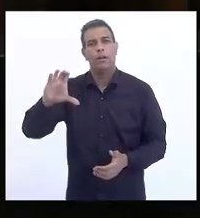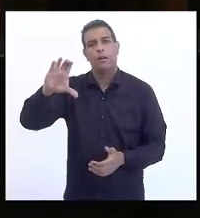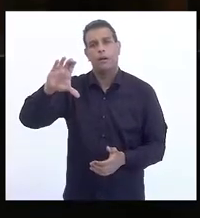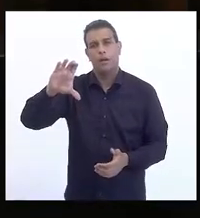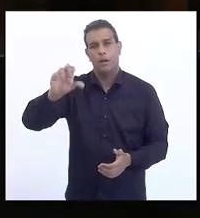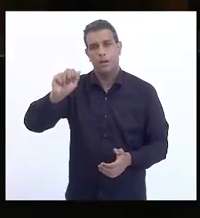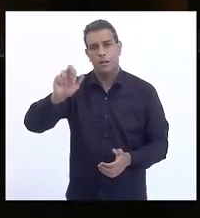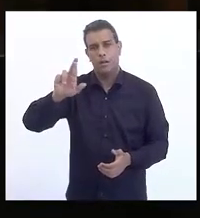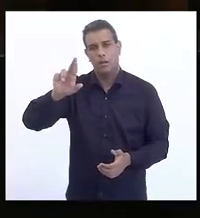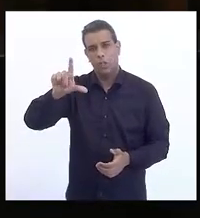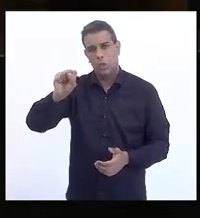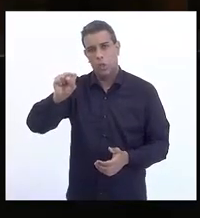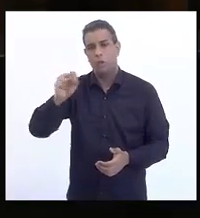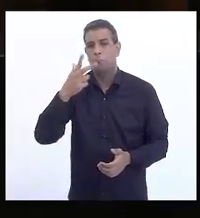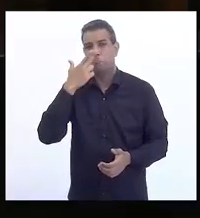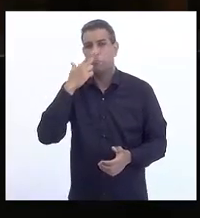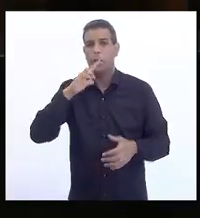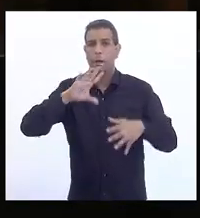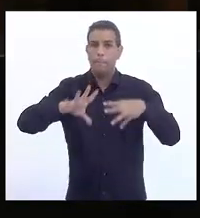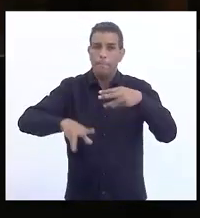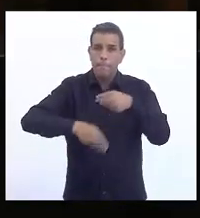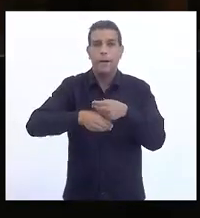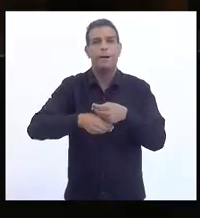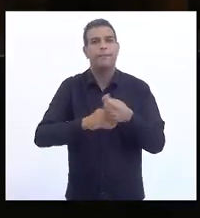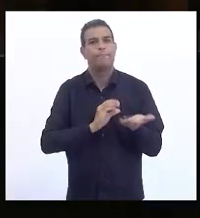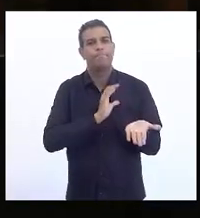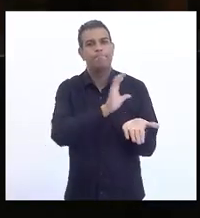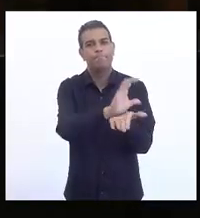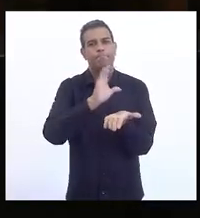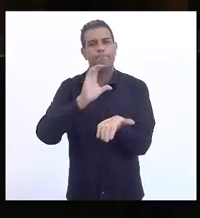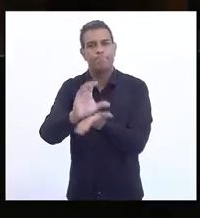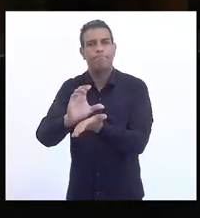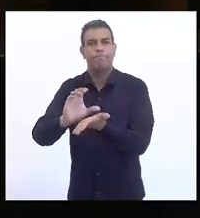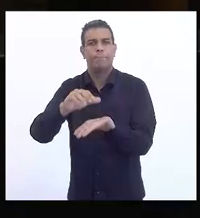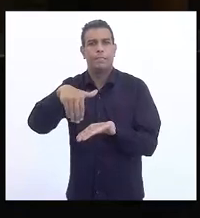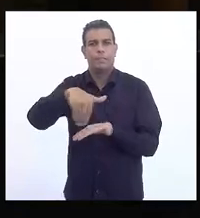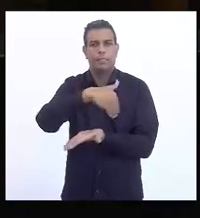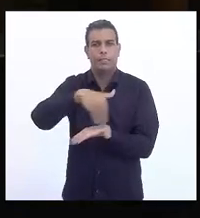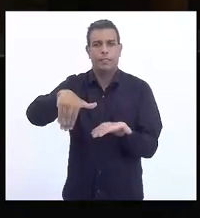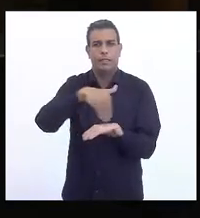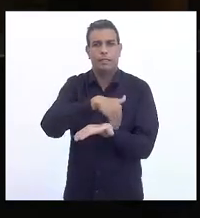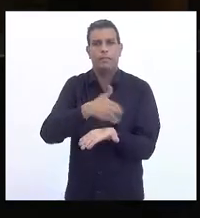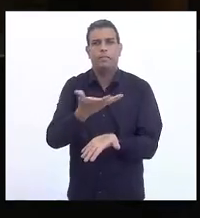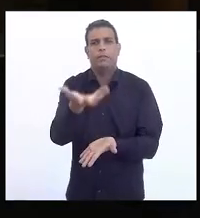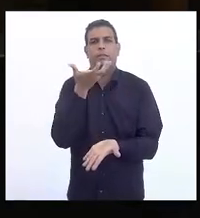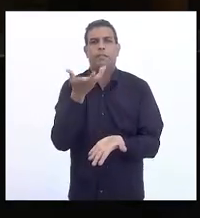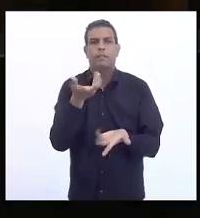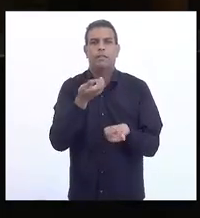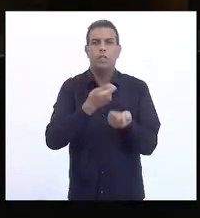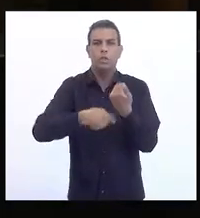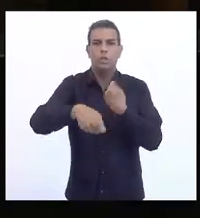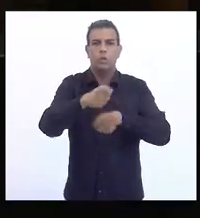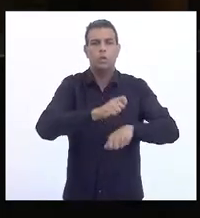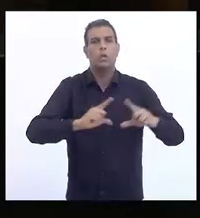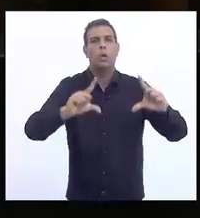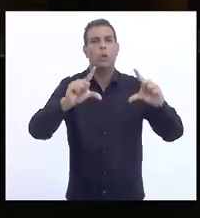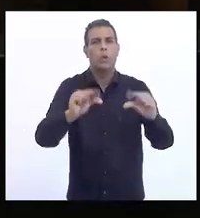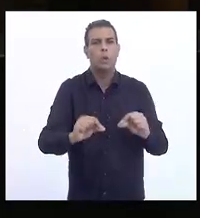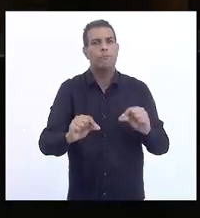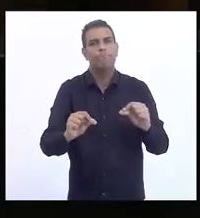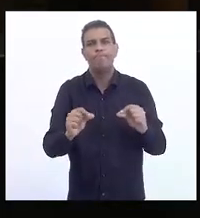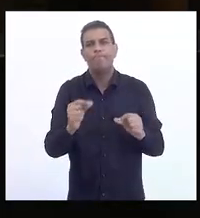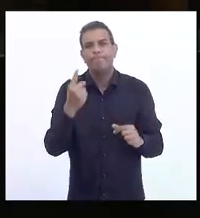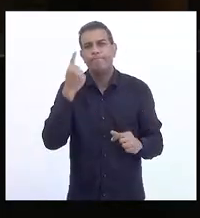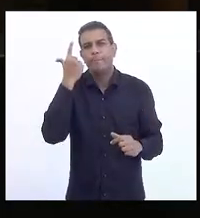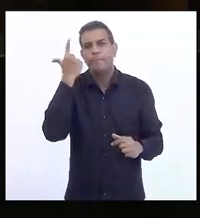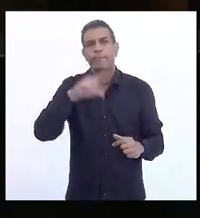Isso significa que terá mais despesas com secretarias. Quem quer economizar, não inventa uma